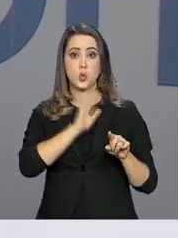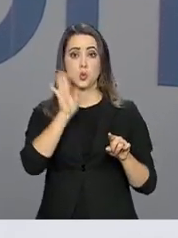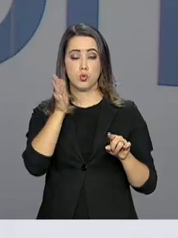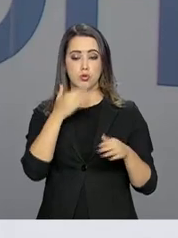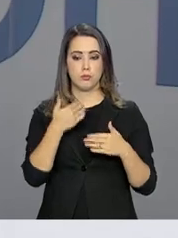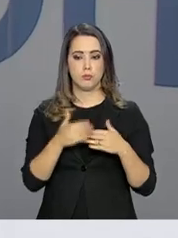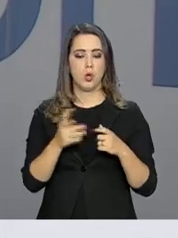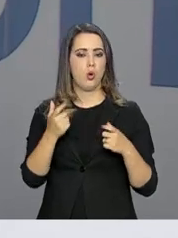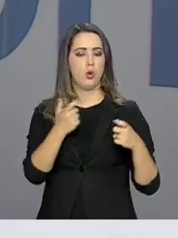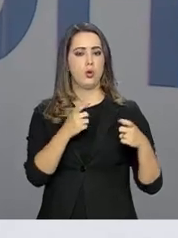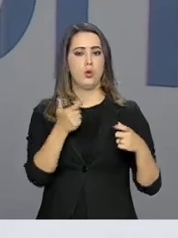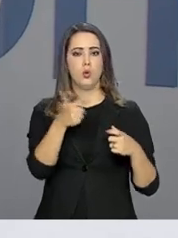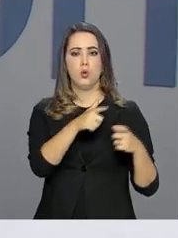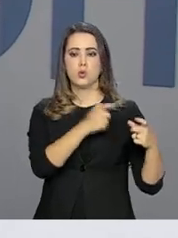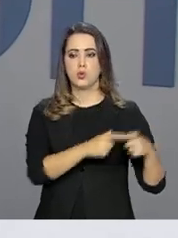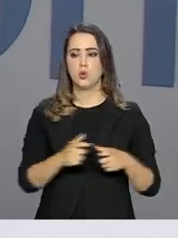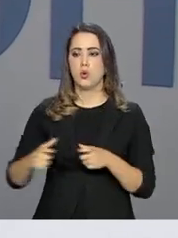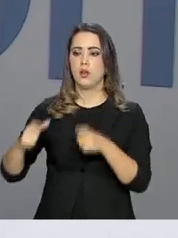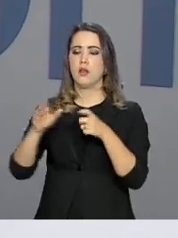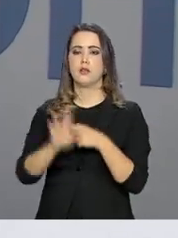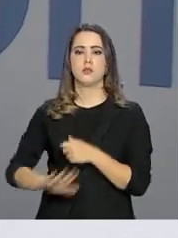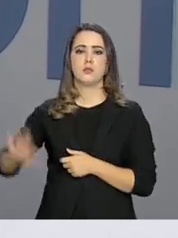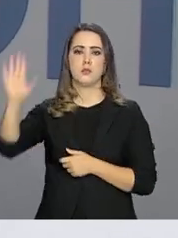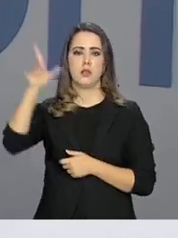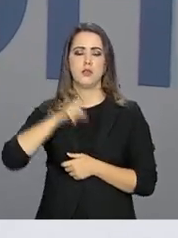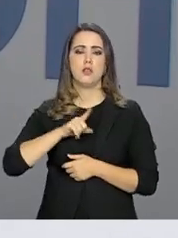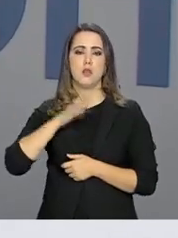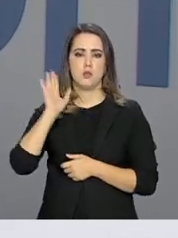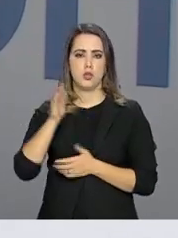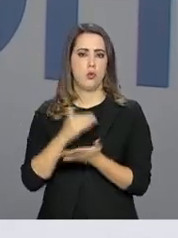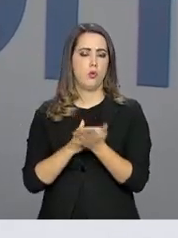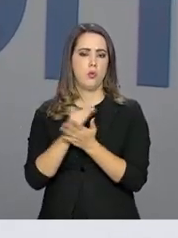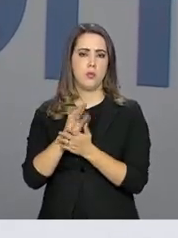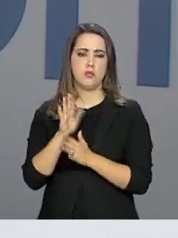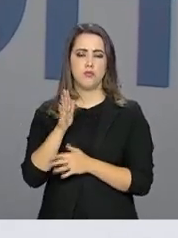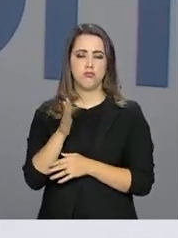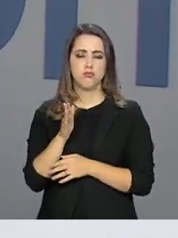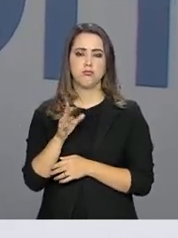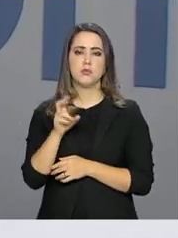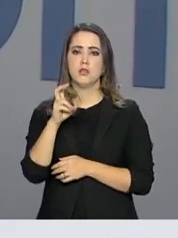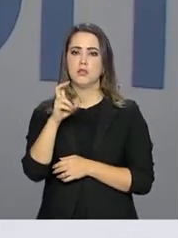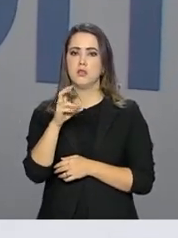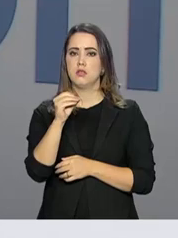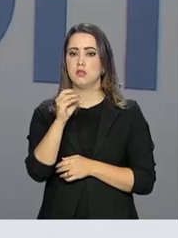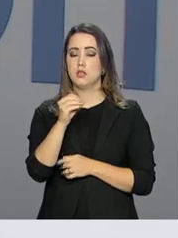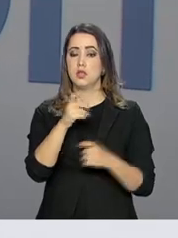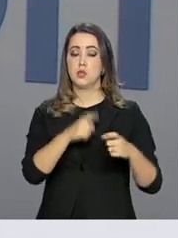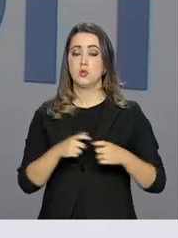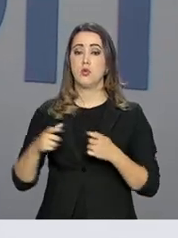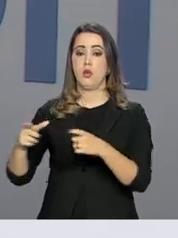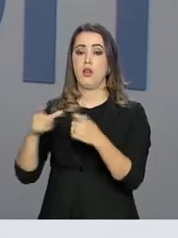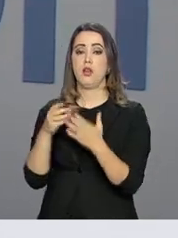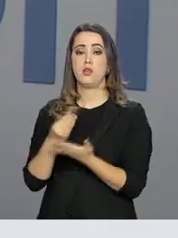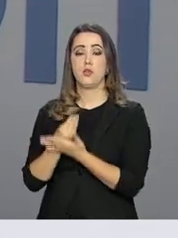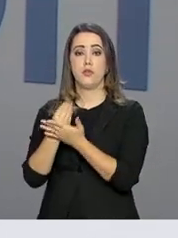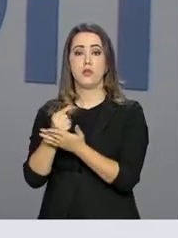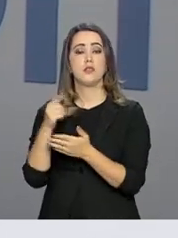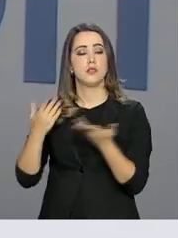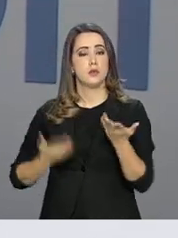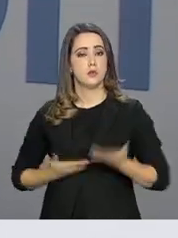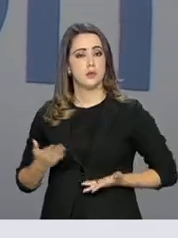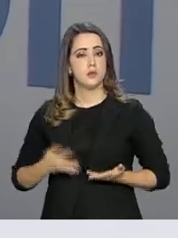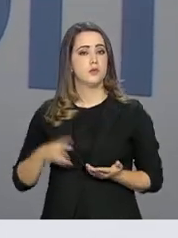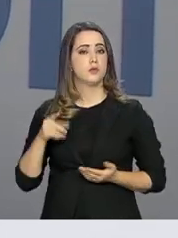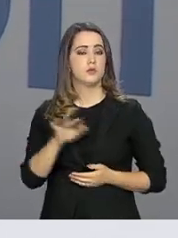outras agências no país nós temos condições de imediato de cerca de 500 a agência oferecerá e serviços espalhados